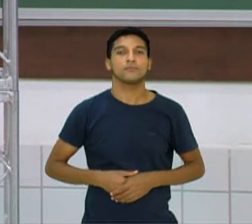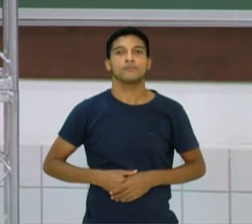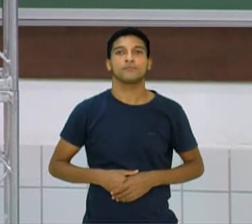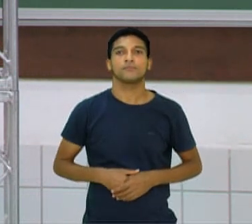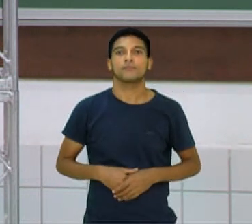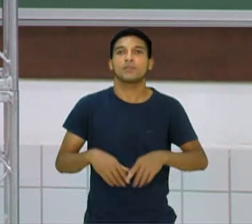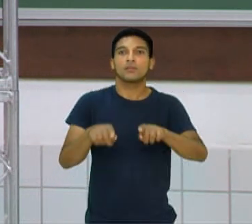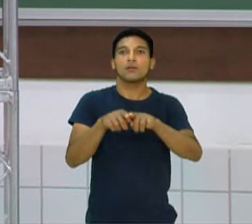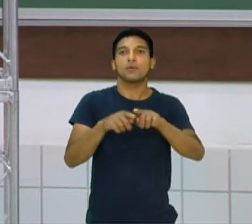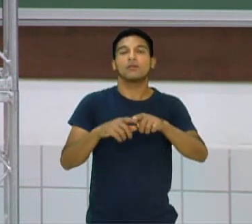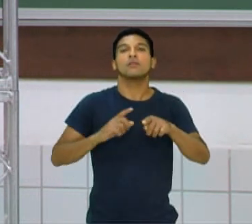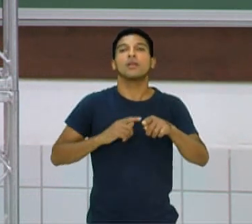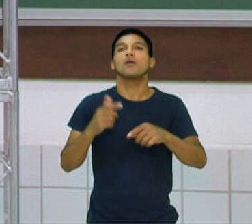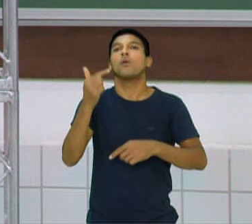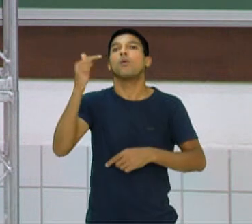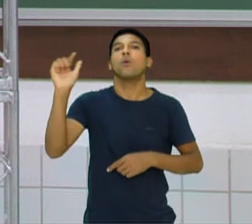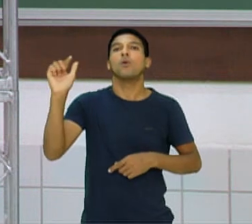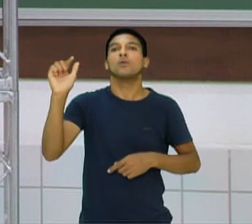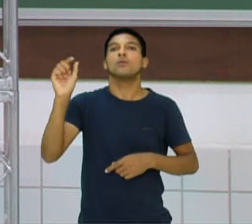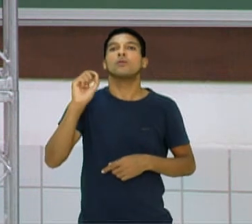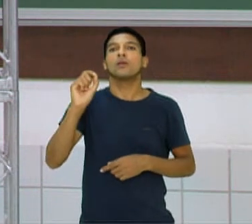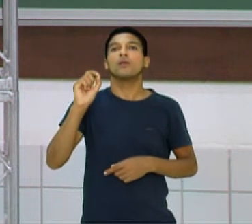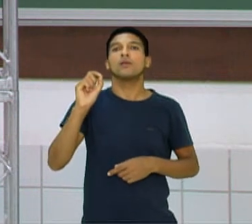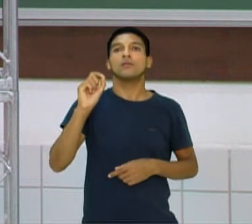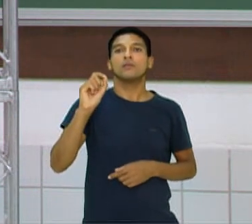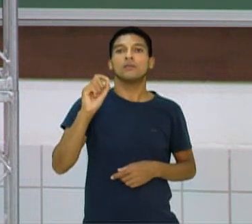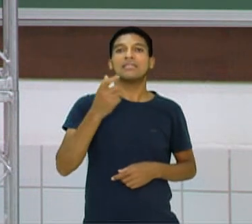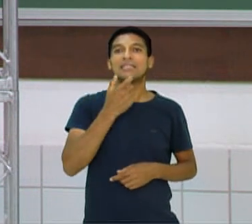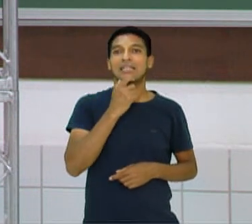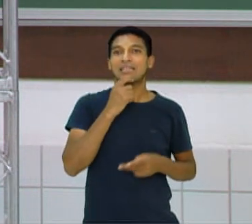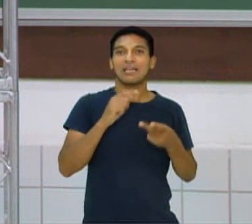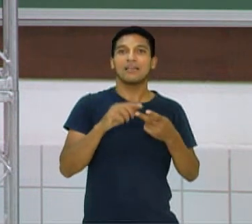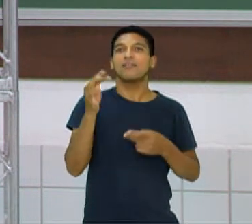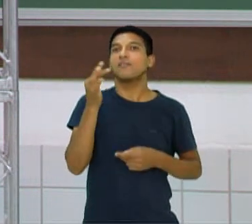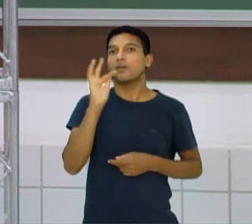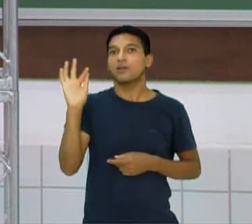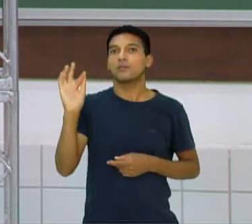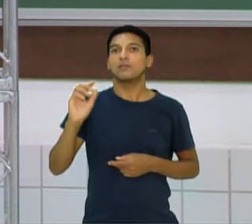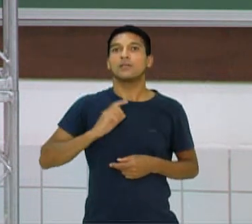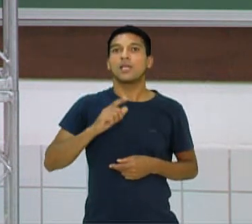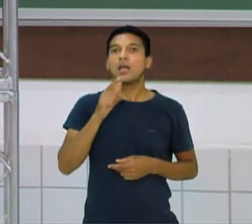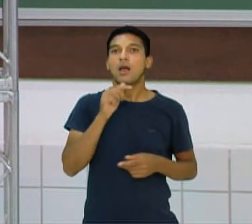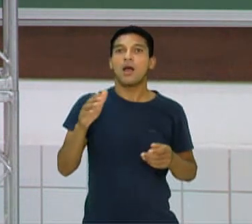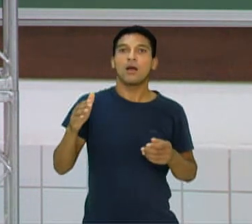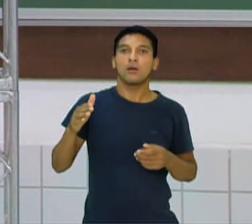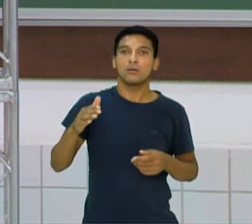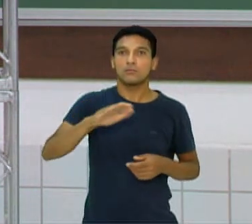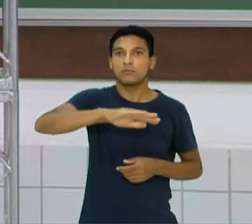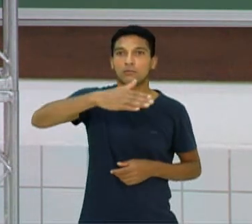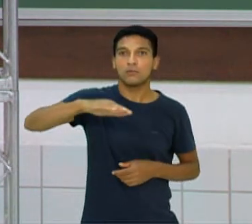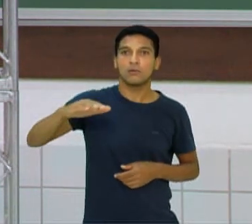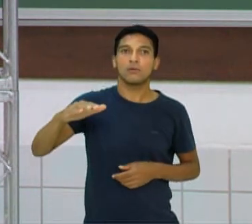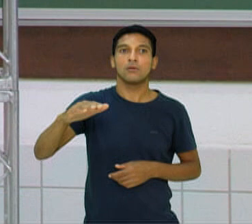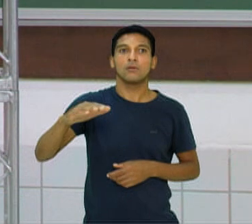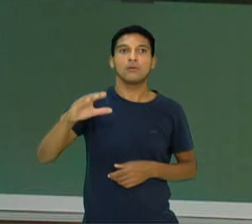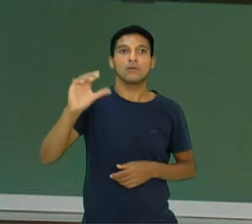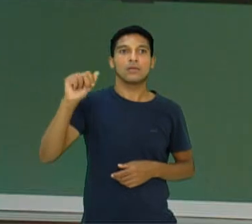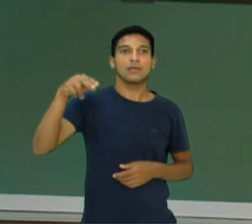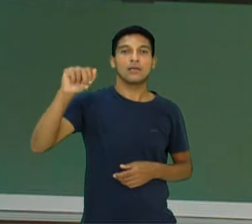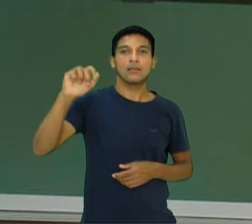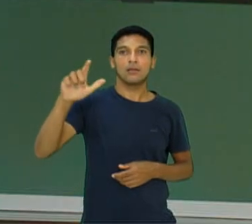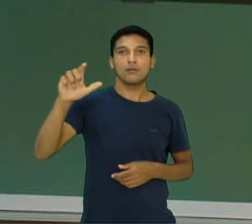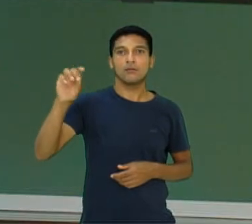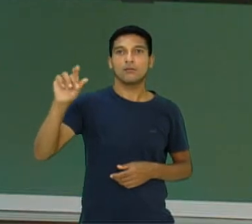entre a Inglaterra e a França, ok? Agora a gente vai